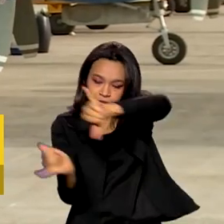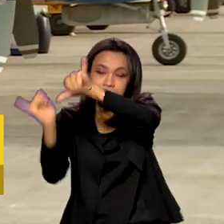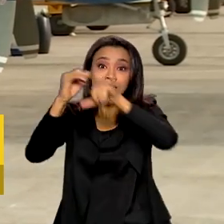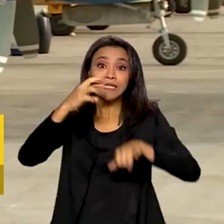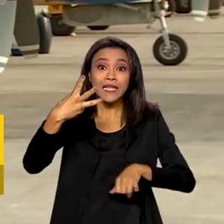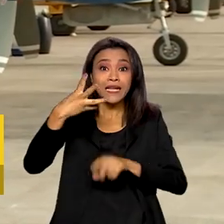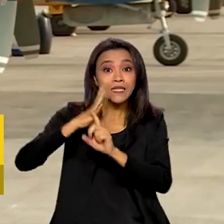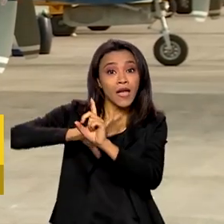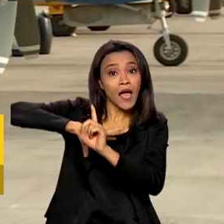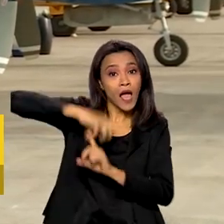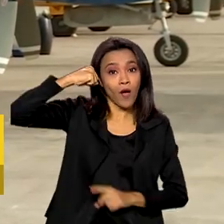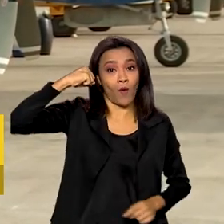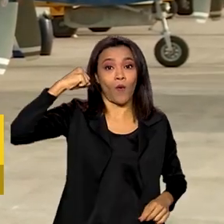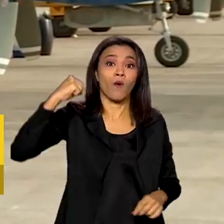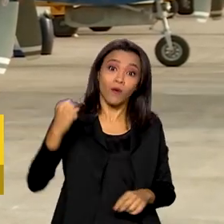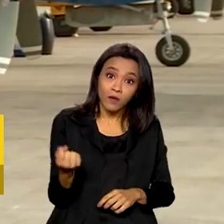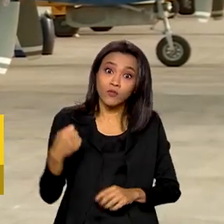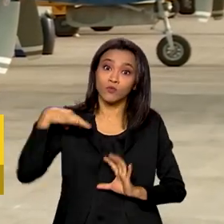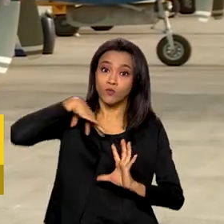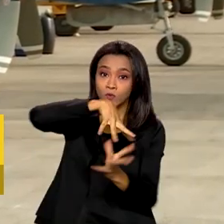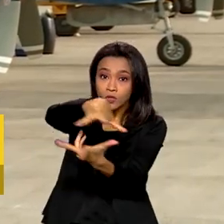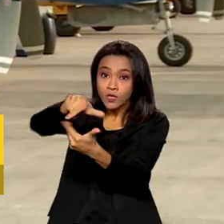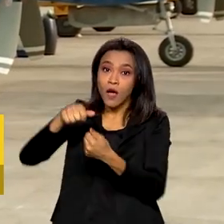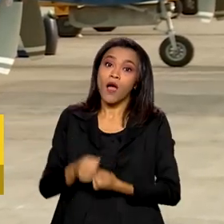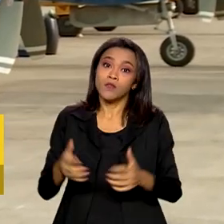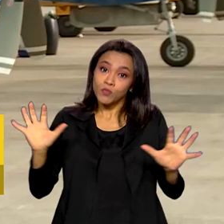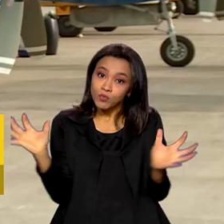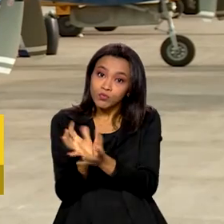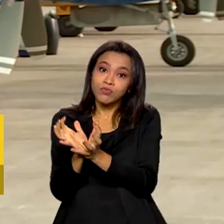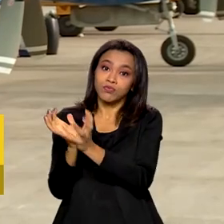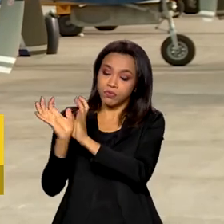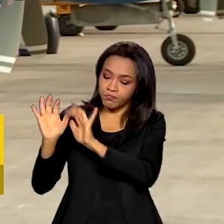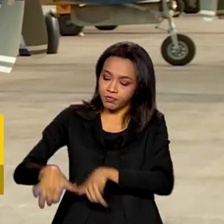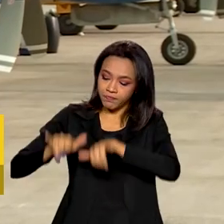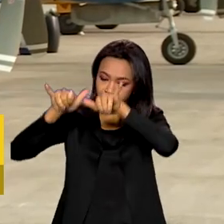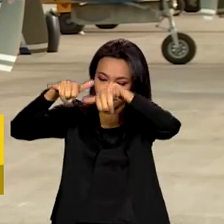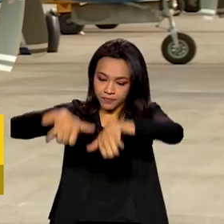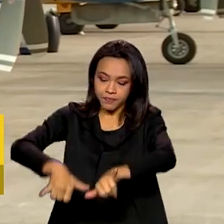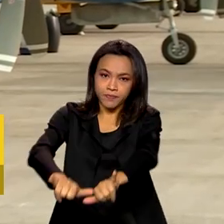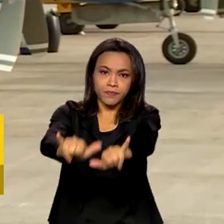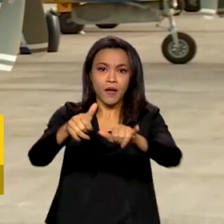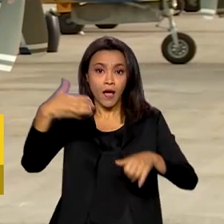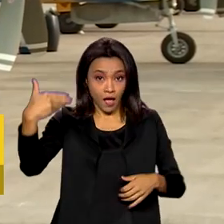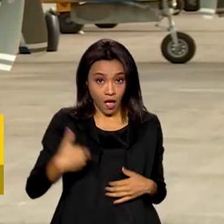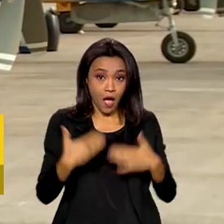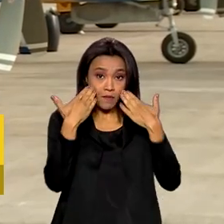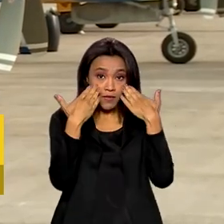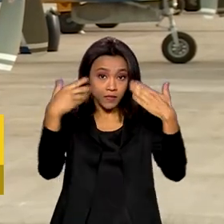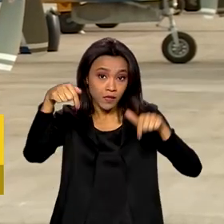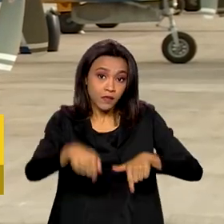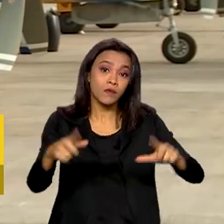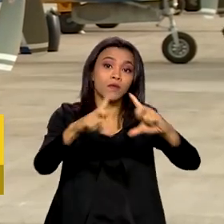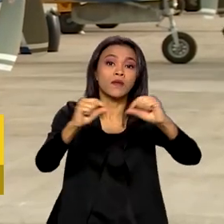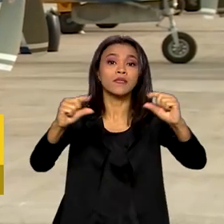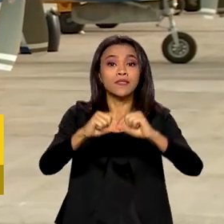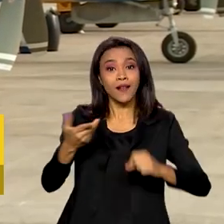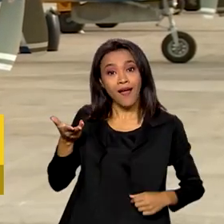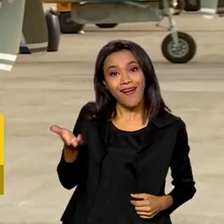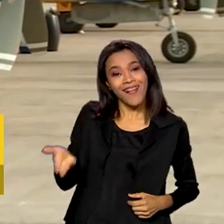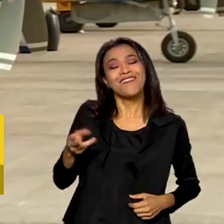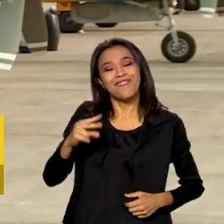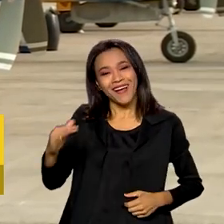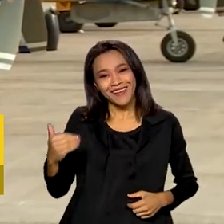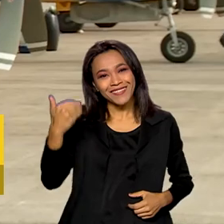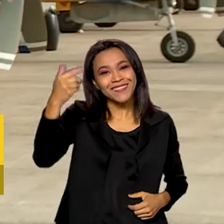3 recordes mundiais para a Esquadrilha. E olha, hoje, além da apresentação aqui em Brasília, a Esquadrilha da Fumaça também segue